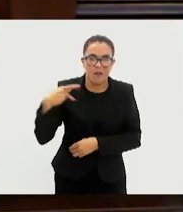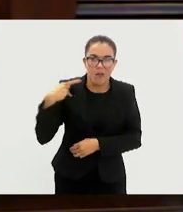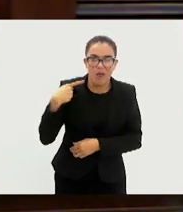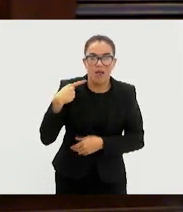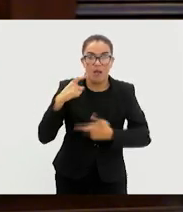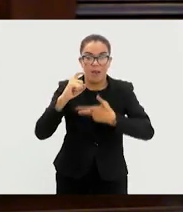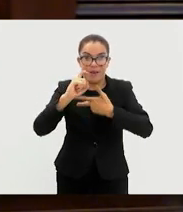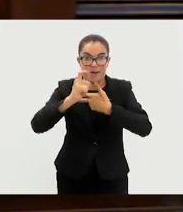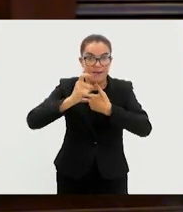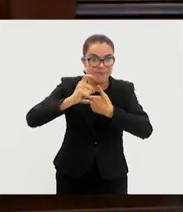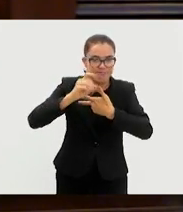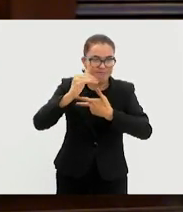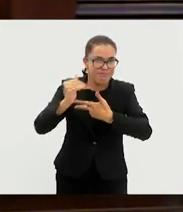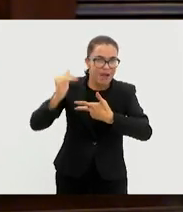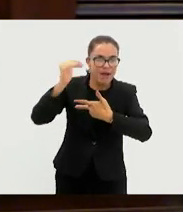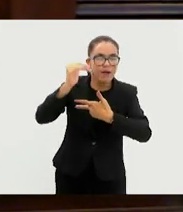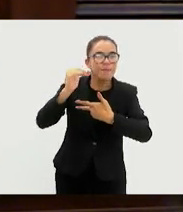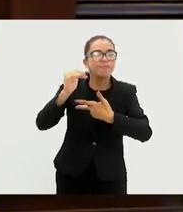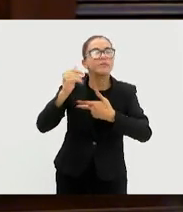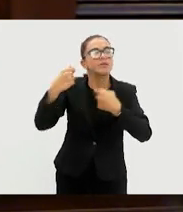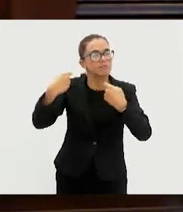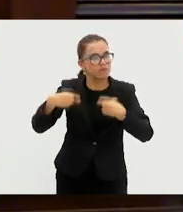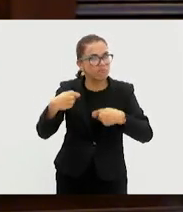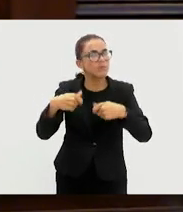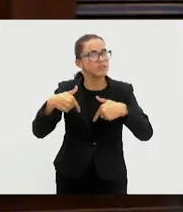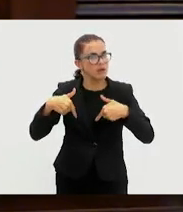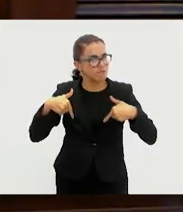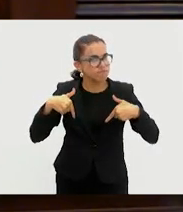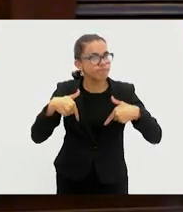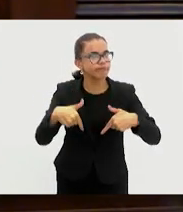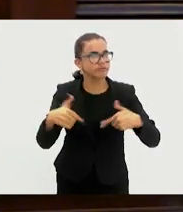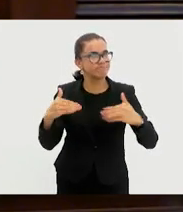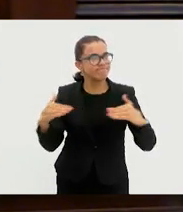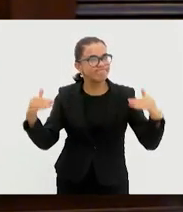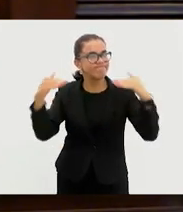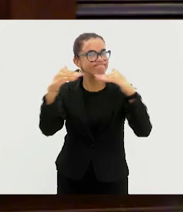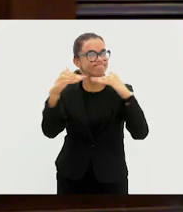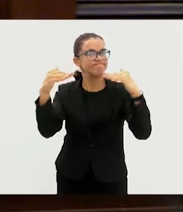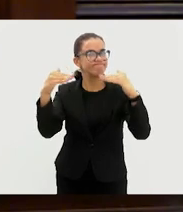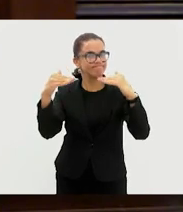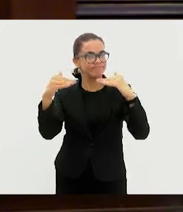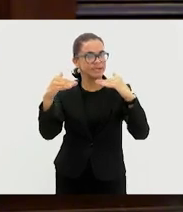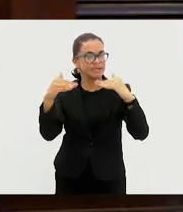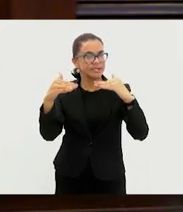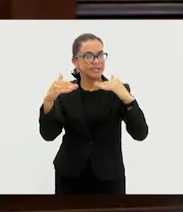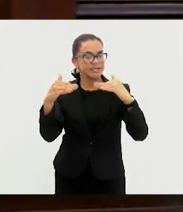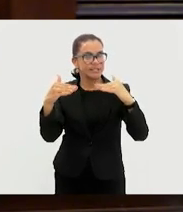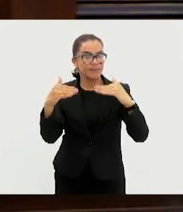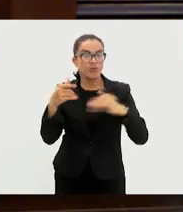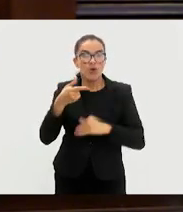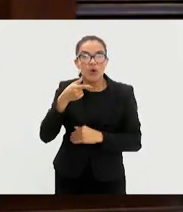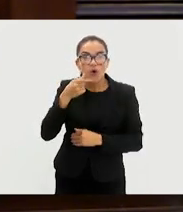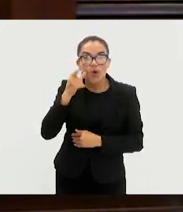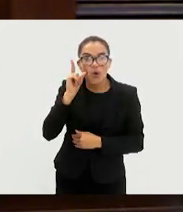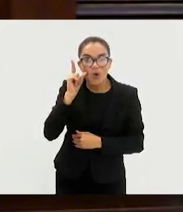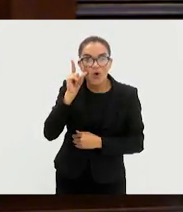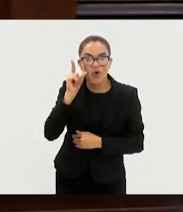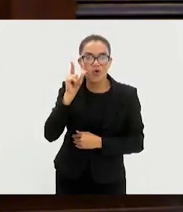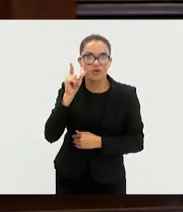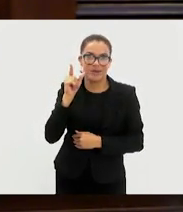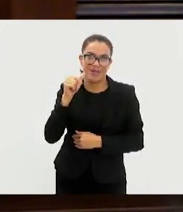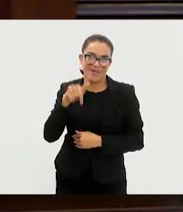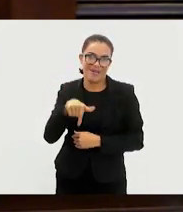Executivo, ele tem que reagir à altura. Chegou uma limitação. Ontem, aqui na